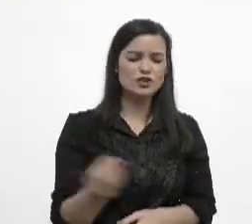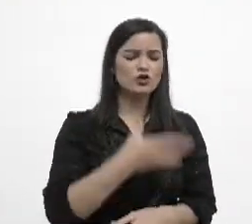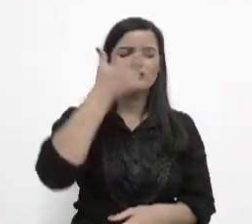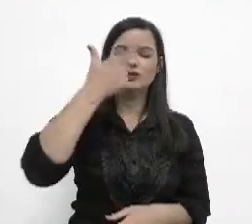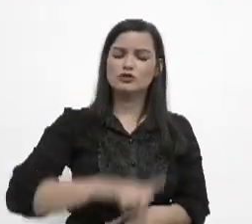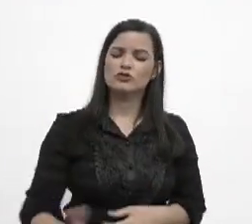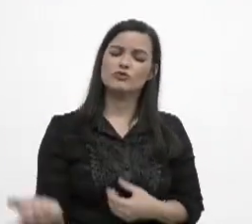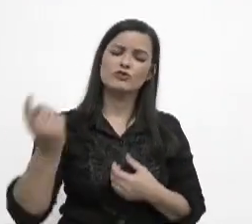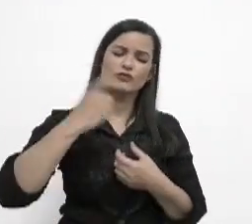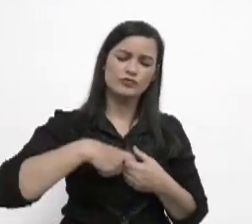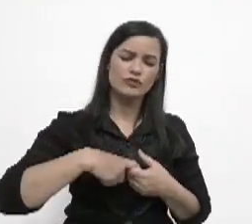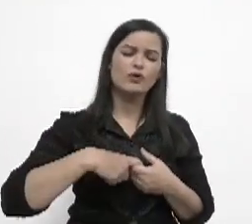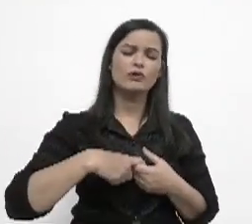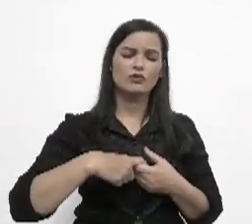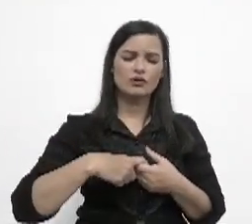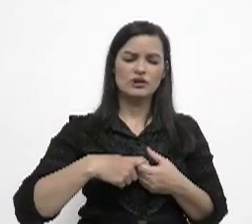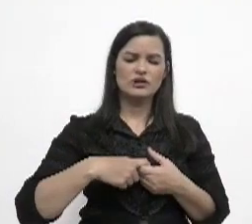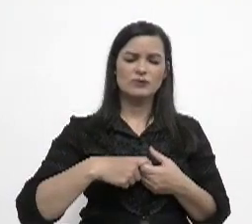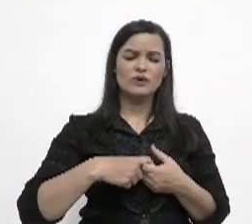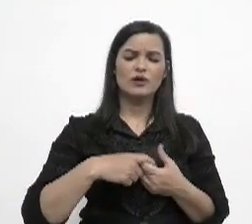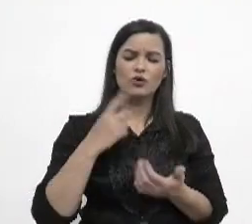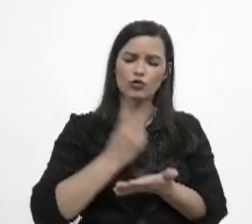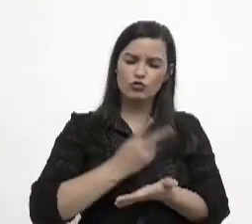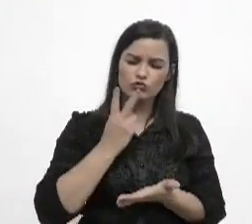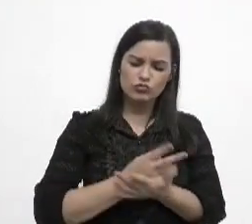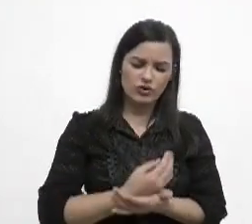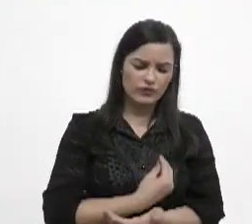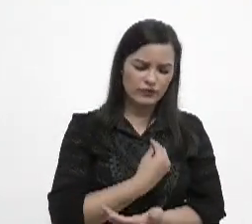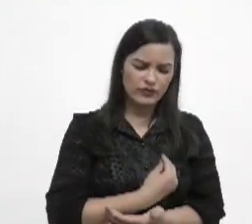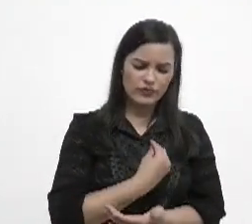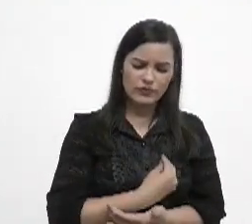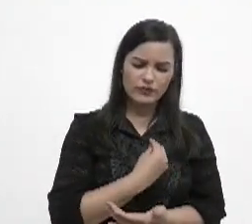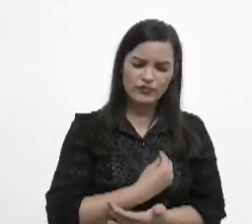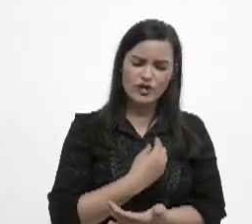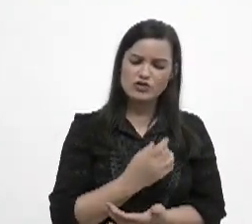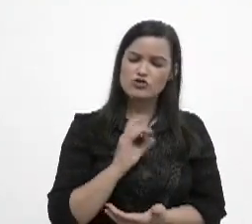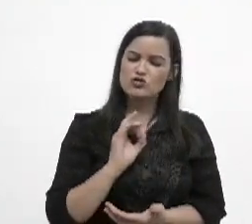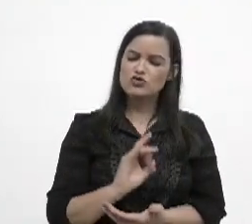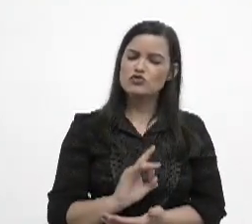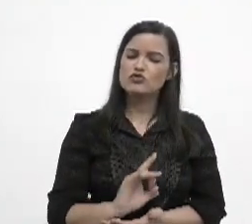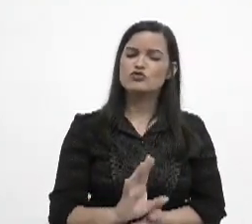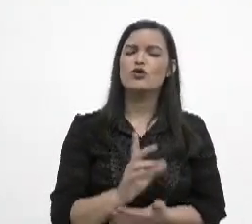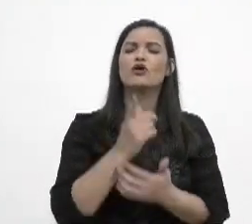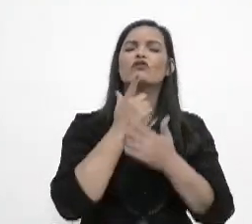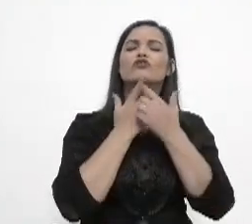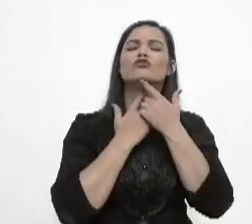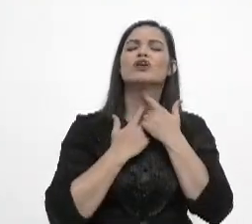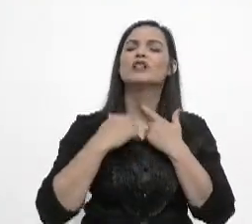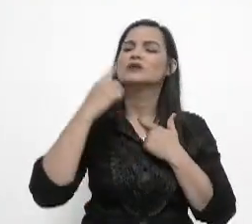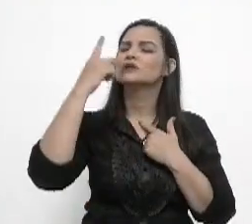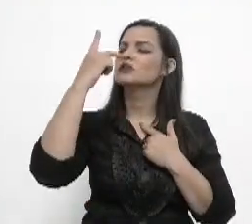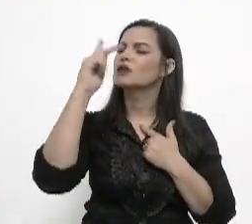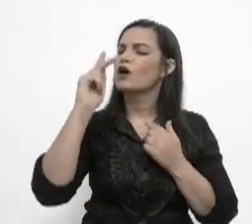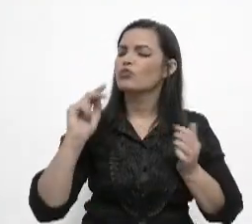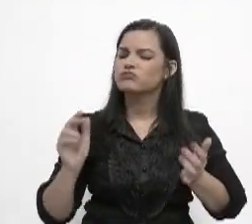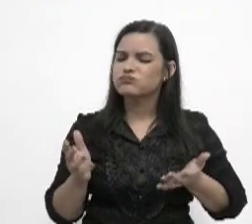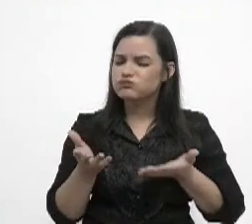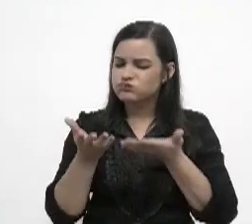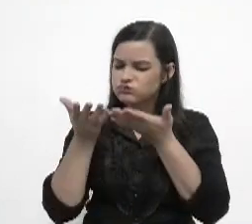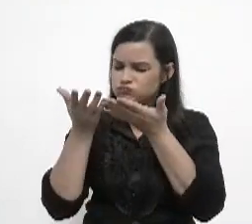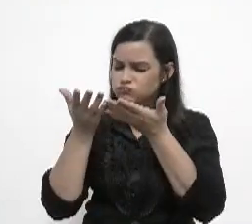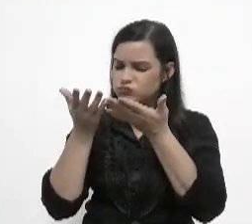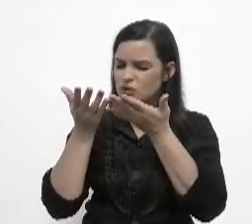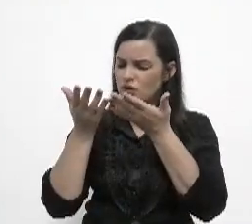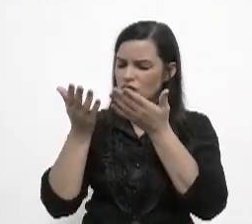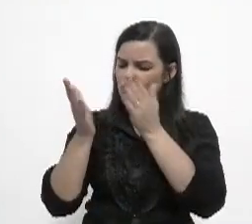Deus, para vivermos a tua palavra, para vivermos a tua vontade, Senhor. Oh Deus, e seja movendo em nós a